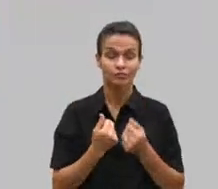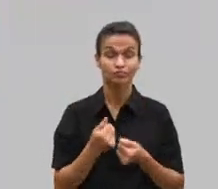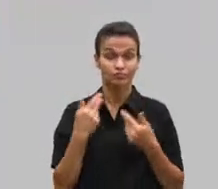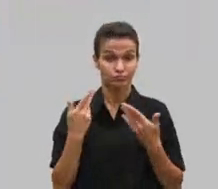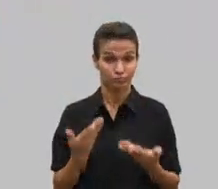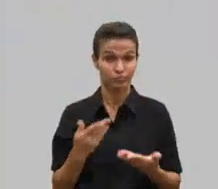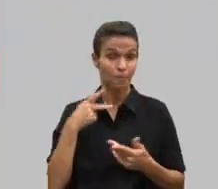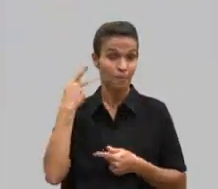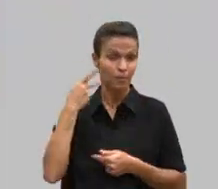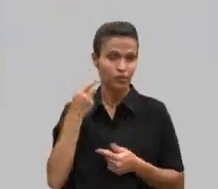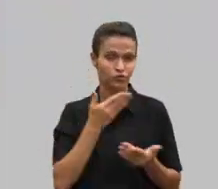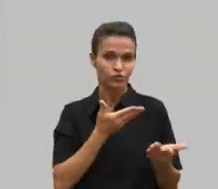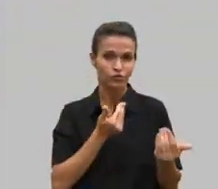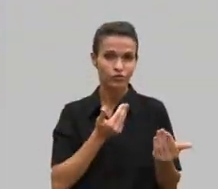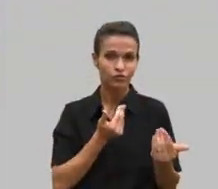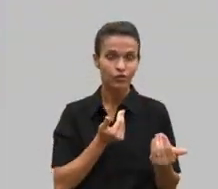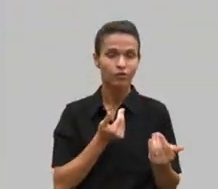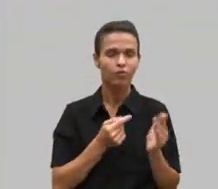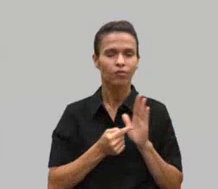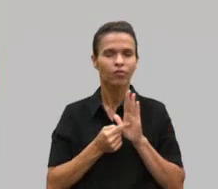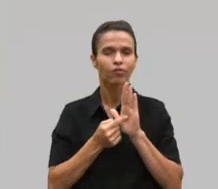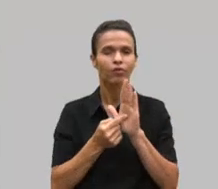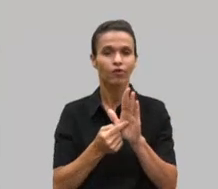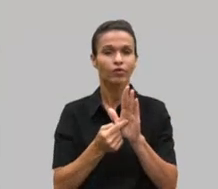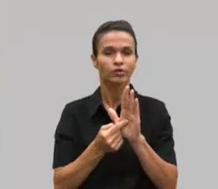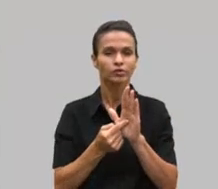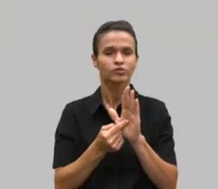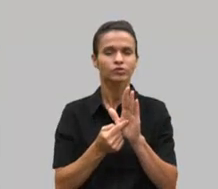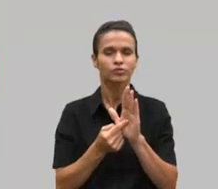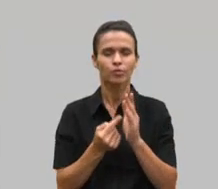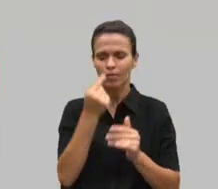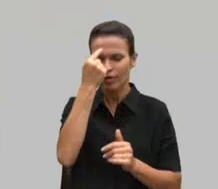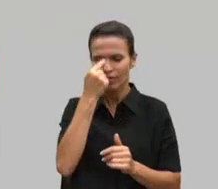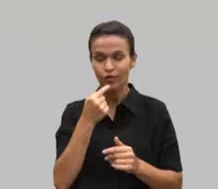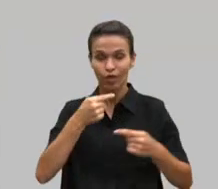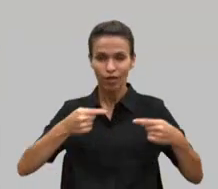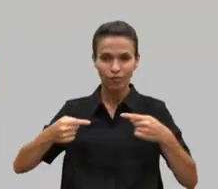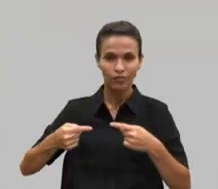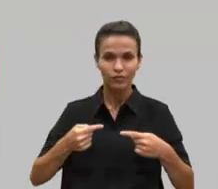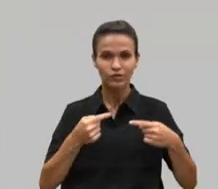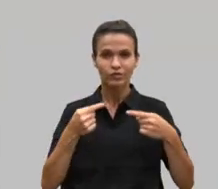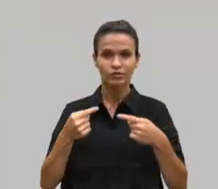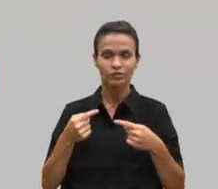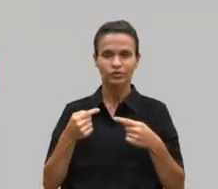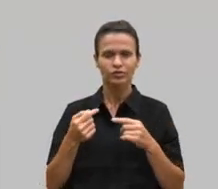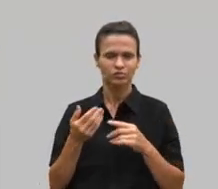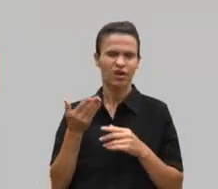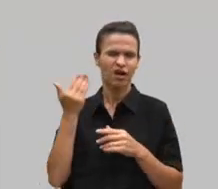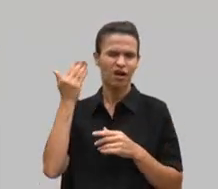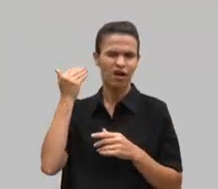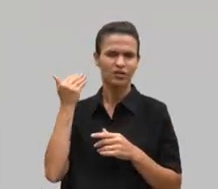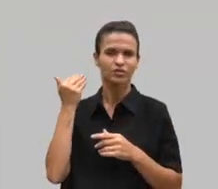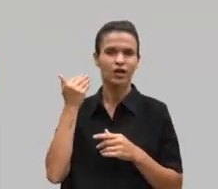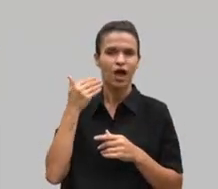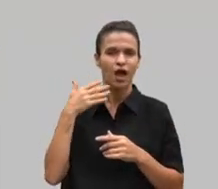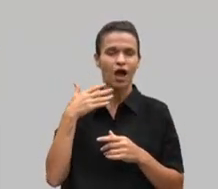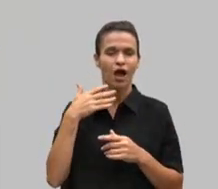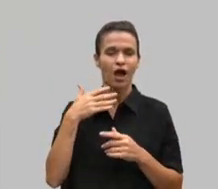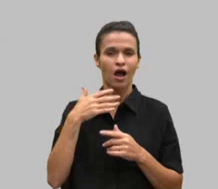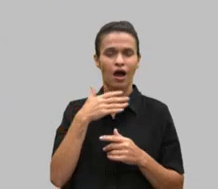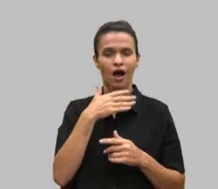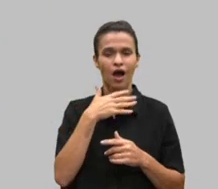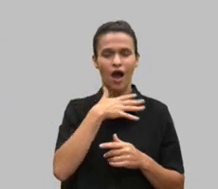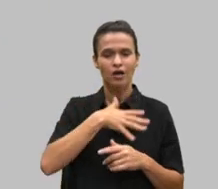revela a verdadeira face da política aquela definida por Aristóteles como sendo A Arte